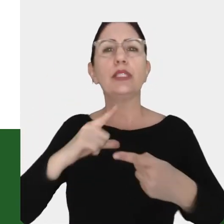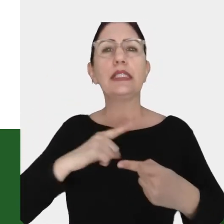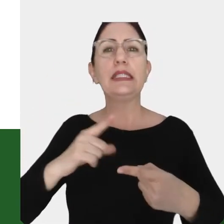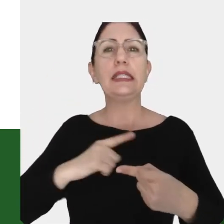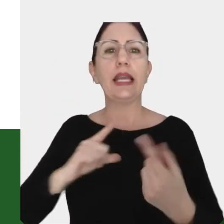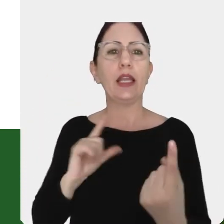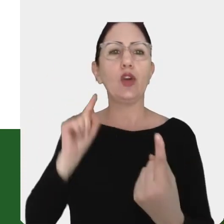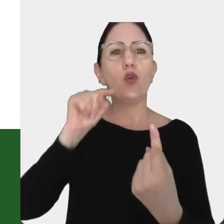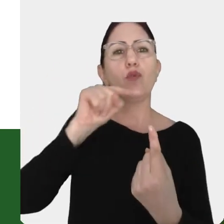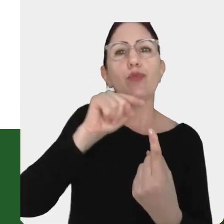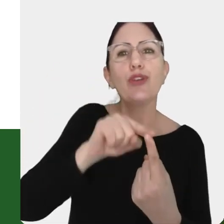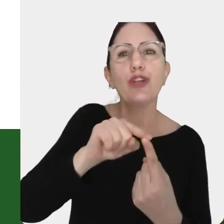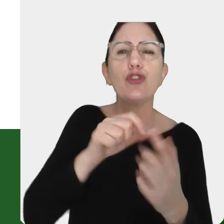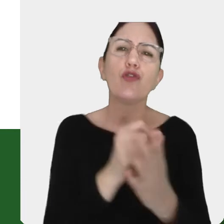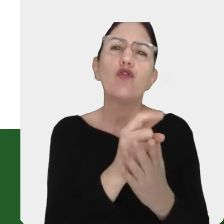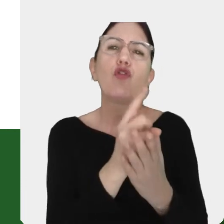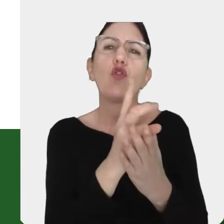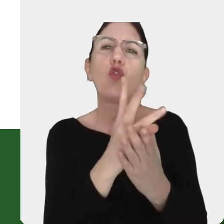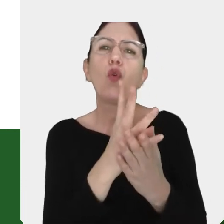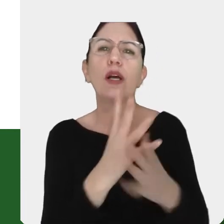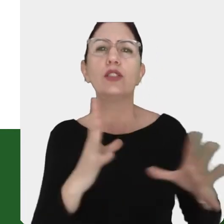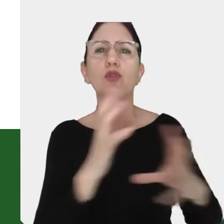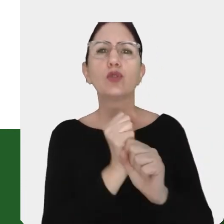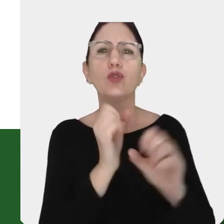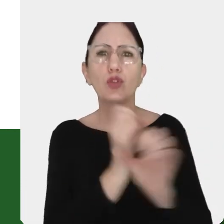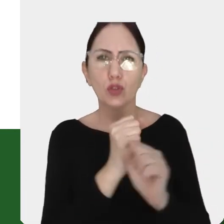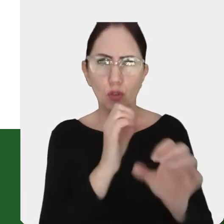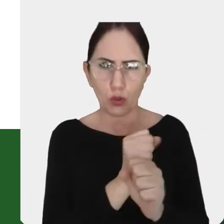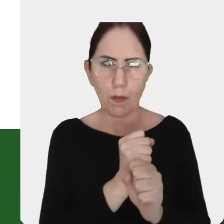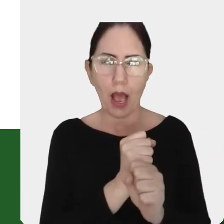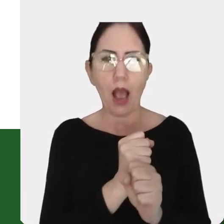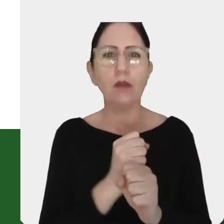algumas medidas quantitativas, que a gente pode